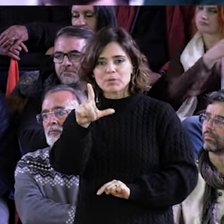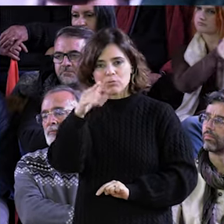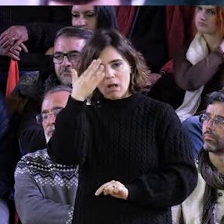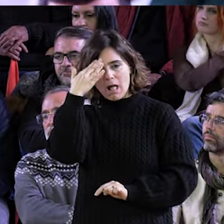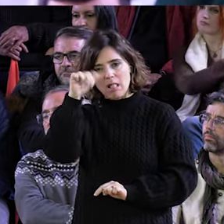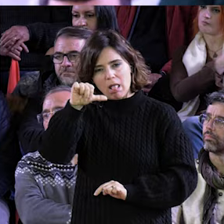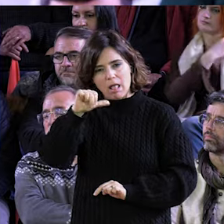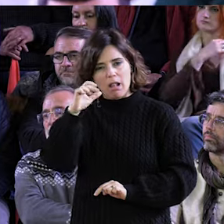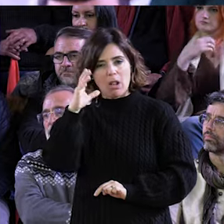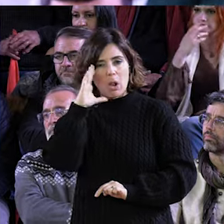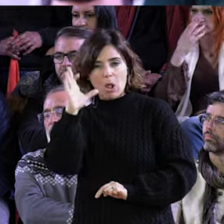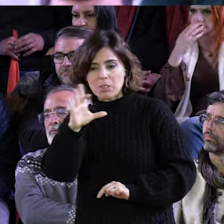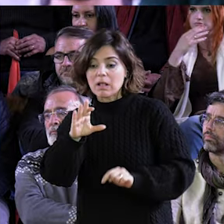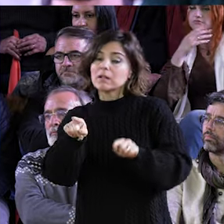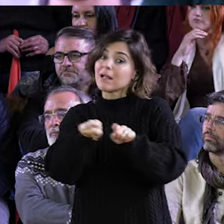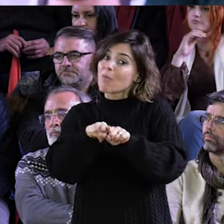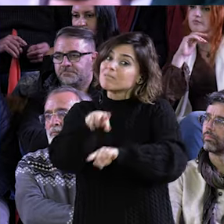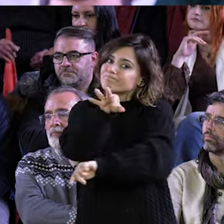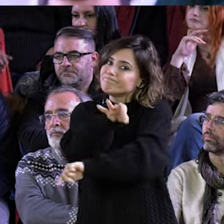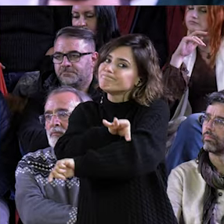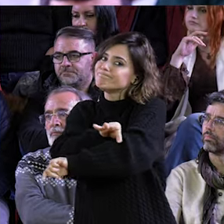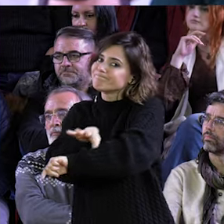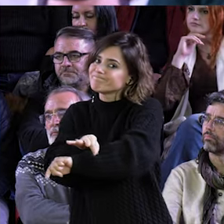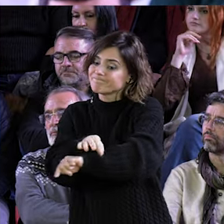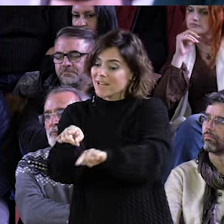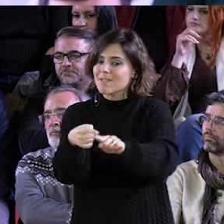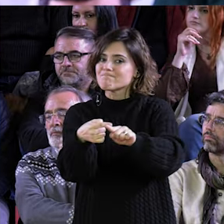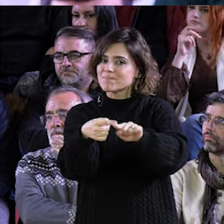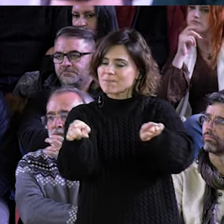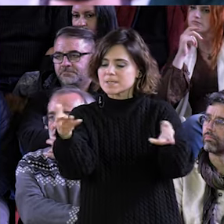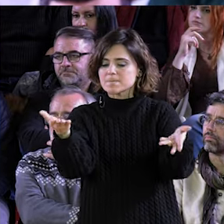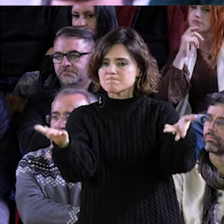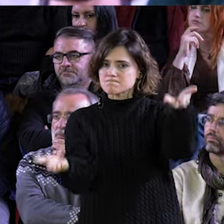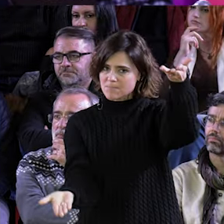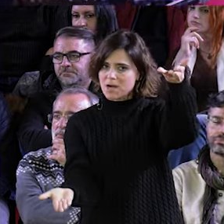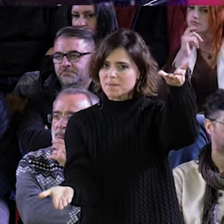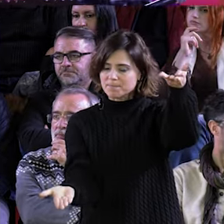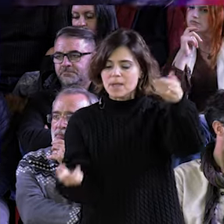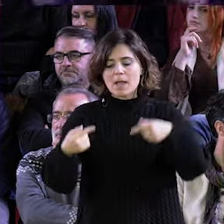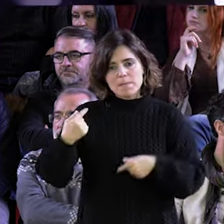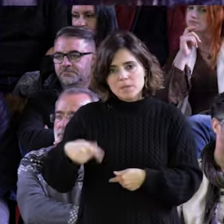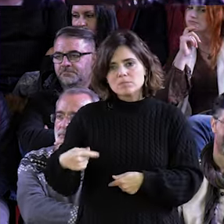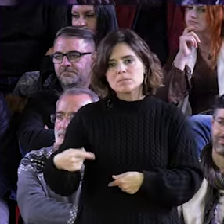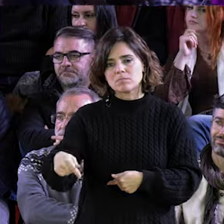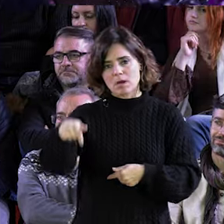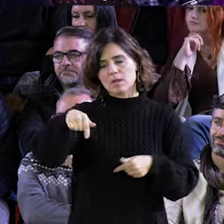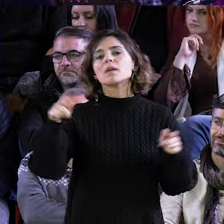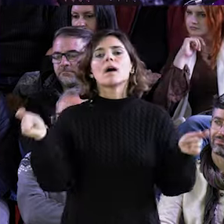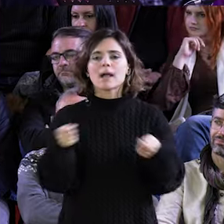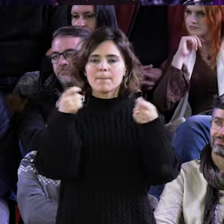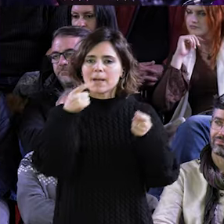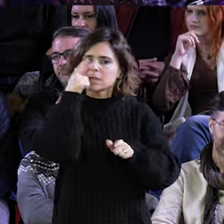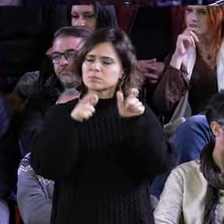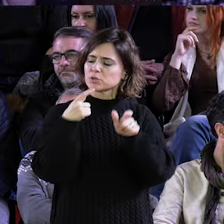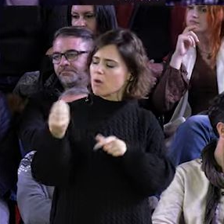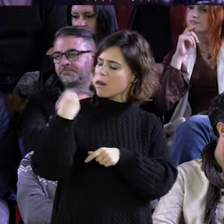restauro arquitetónico e a diferença é mesmo gigante. Todos os dias desta campanha houve pessoas que nos abordaram